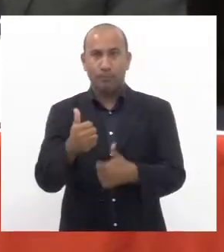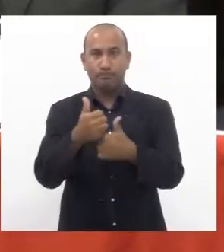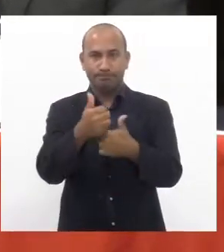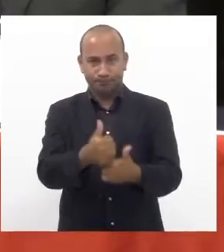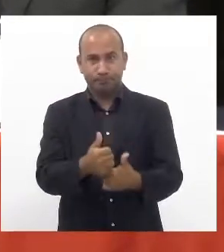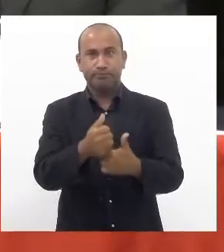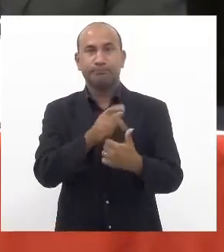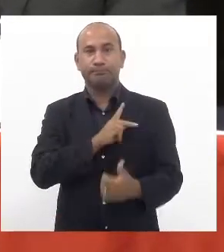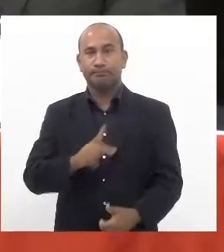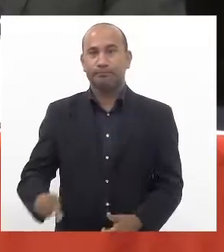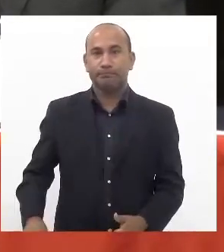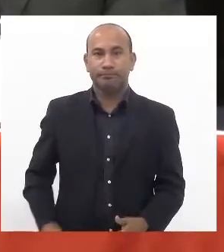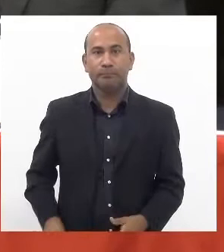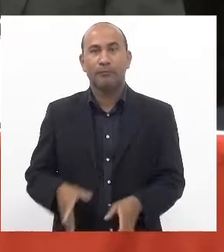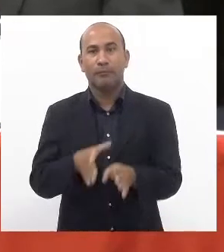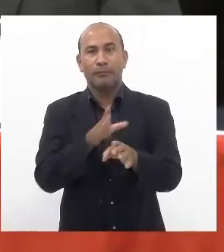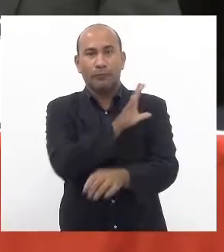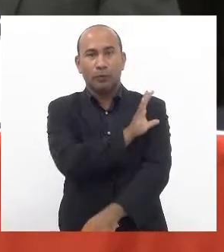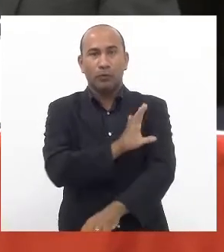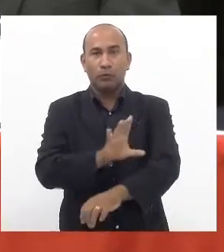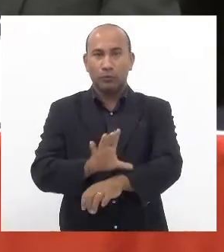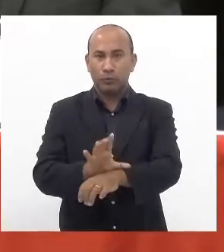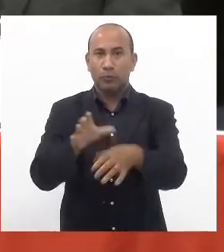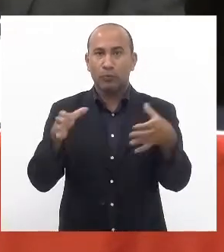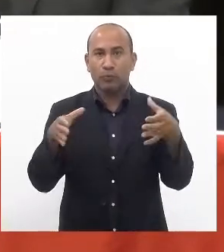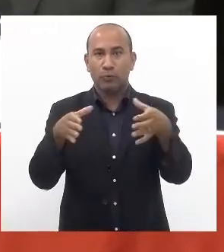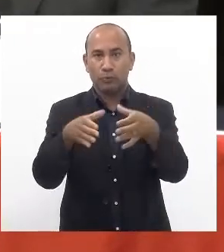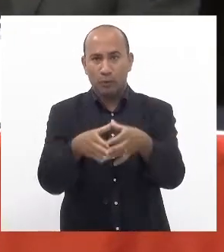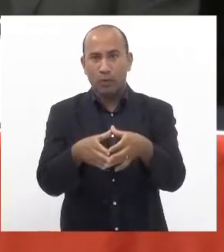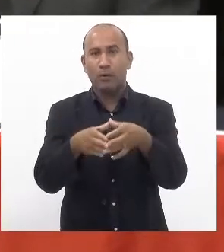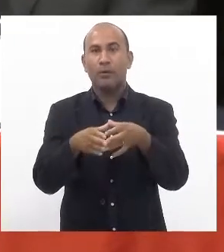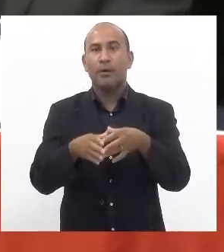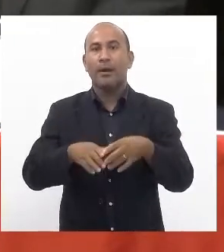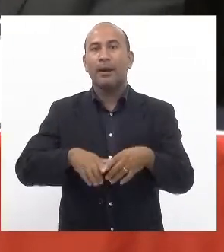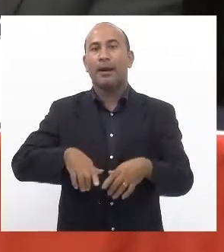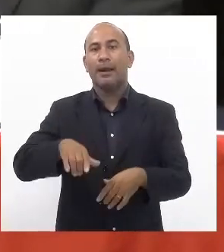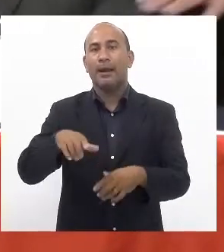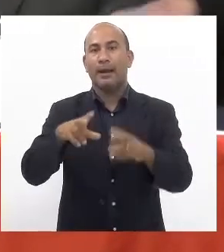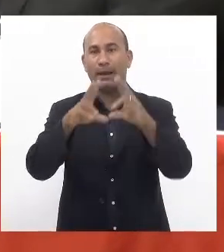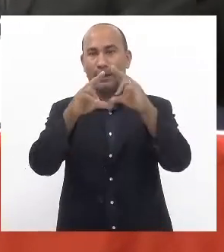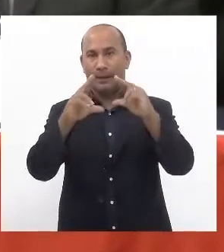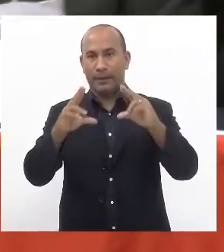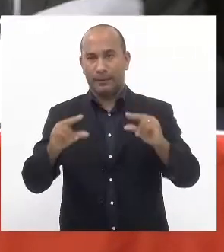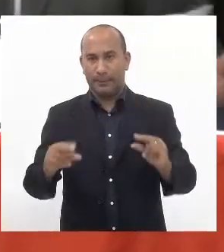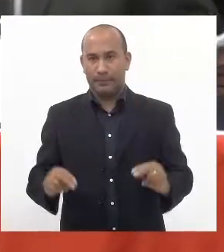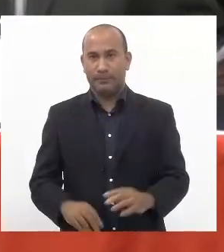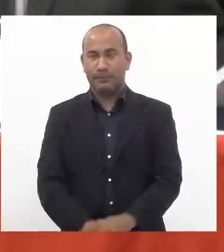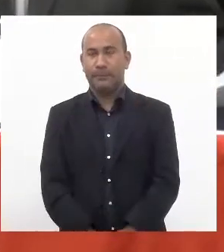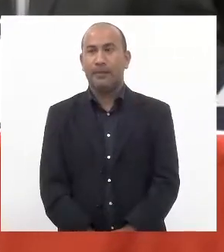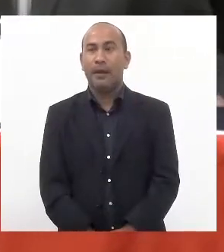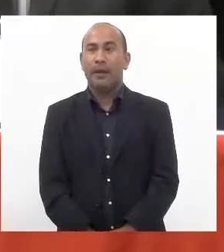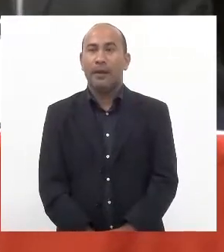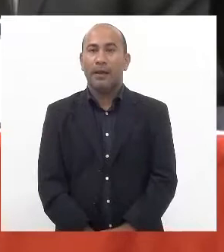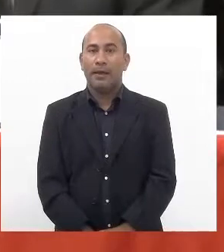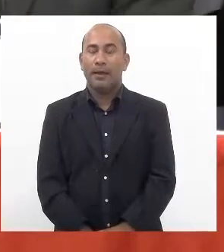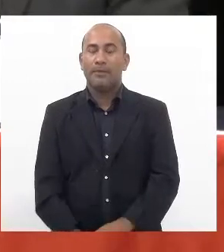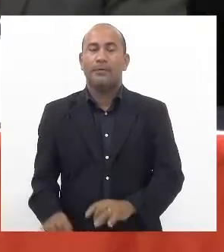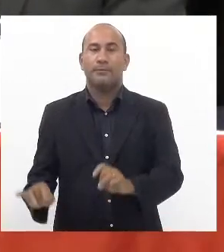Cultura Libanesa e Árabe do Clube Monte Líbano. e, em